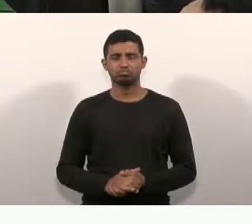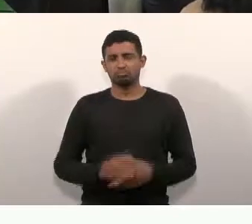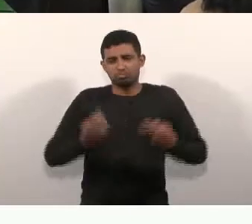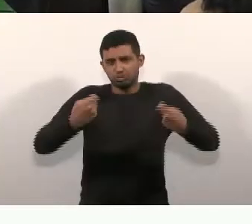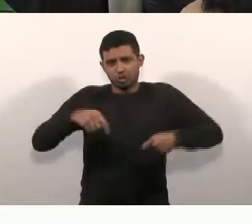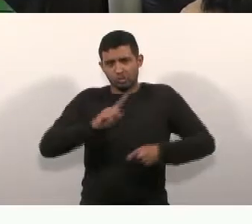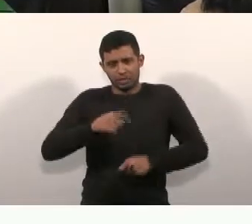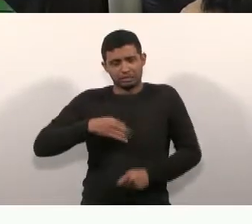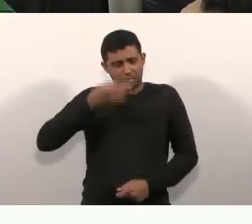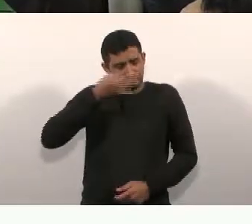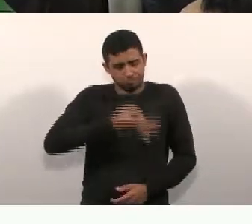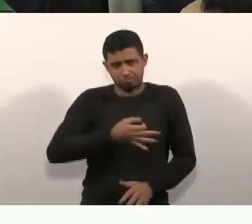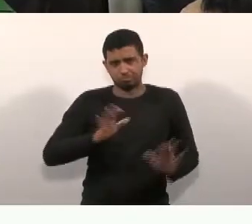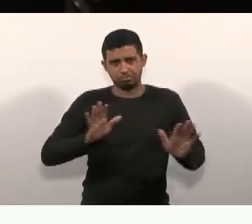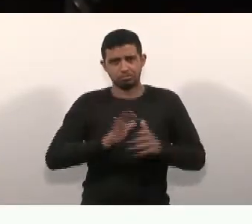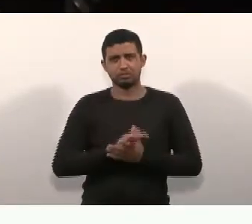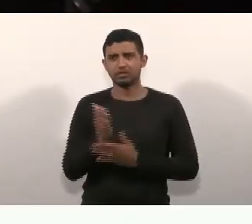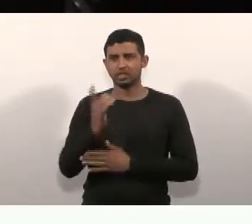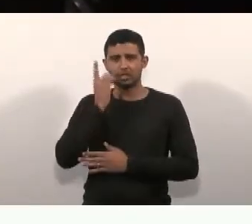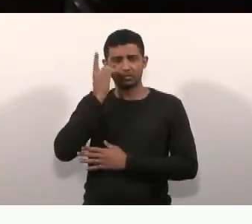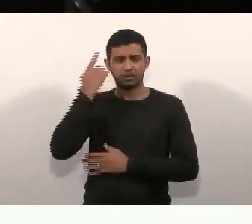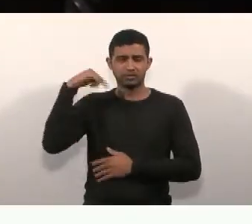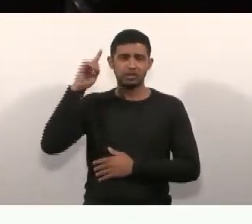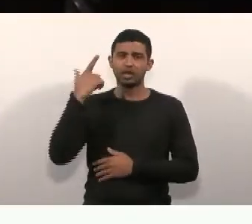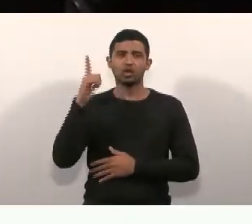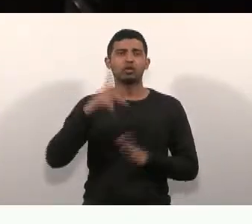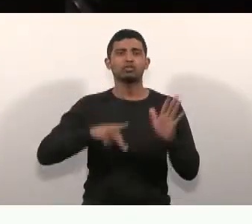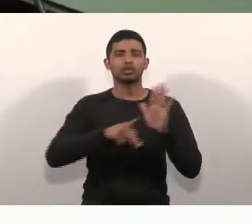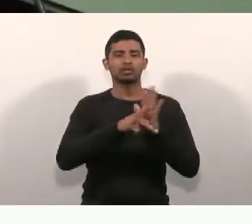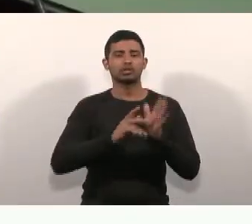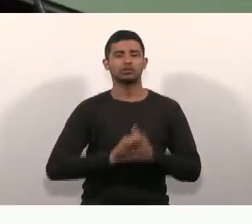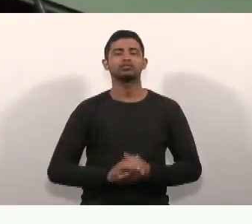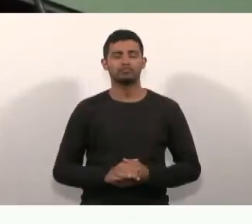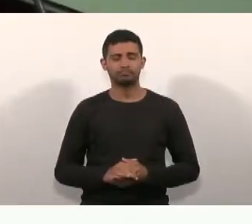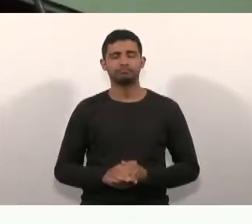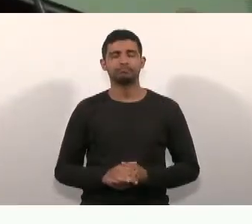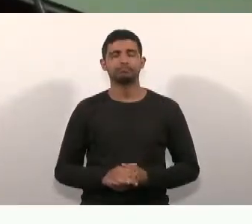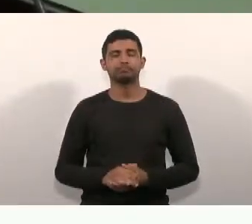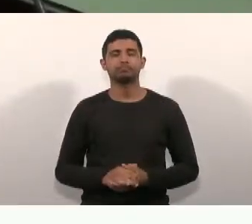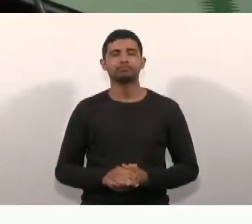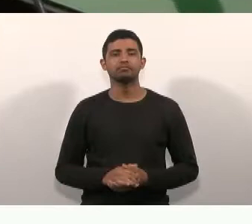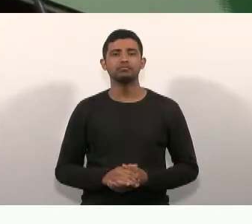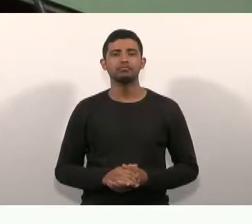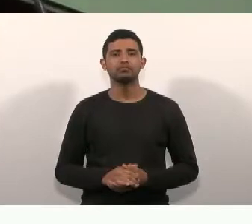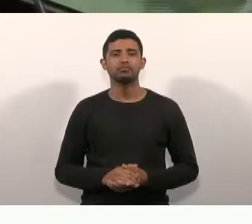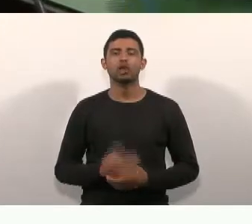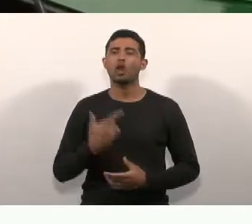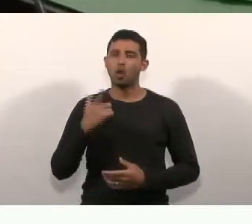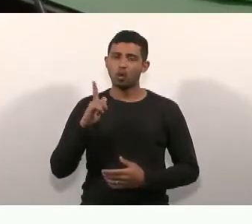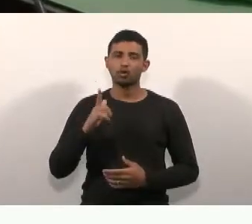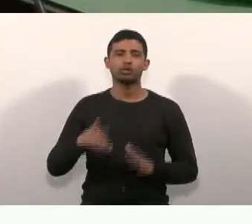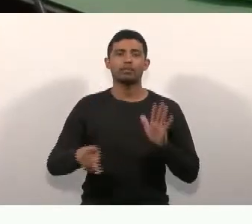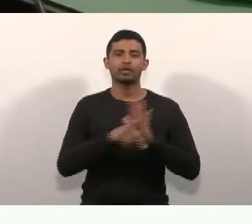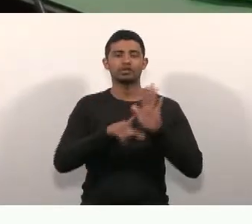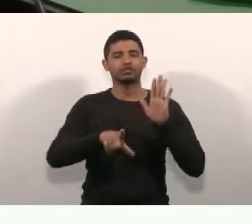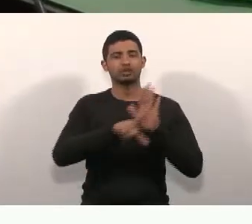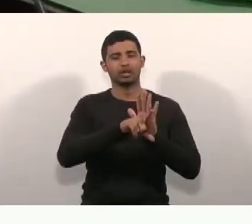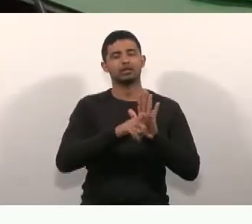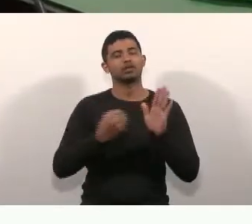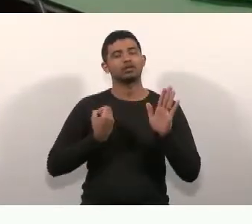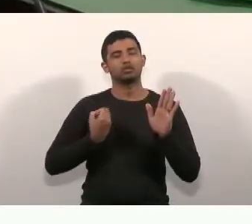né? Deputado Waldeck, então, próximo. Perfeitamente. O próximo é o projeto de